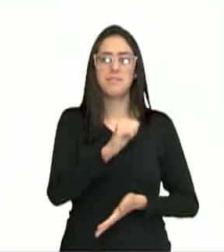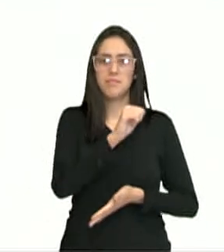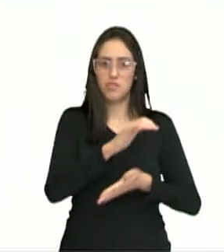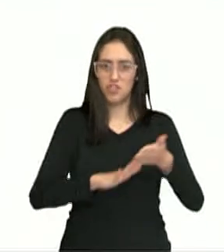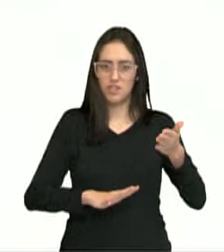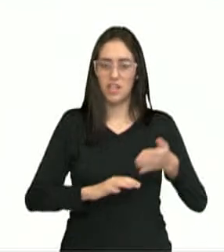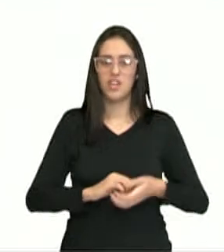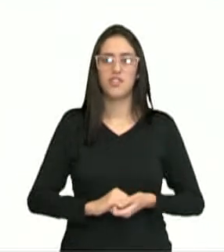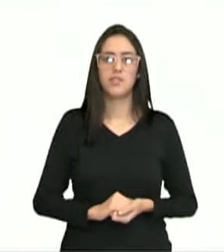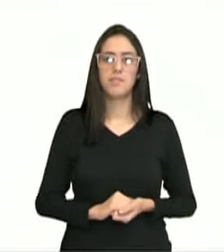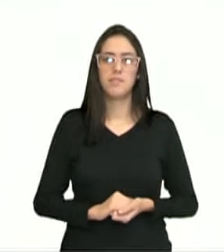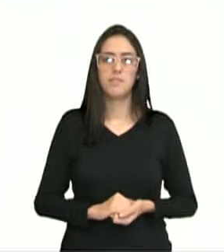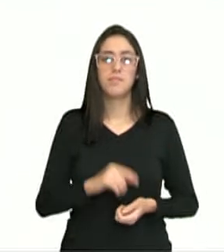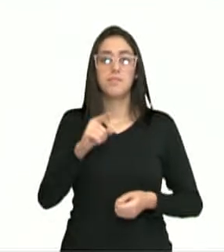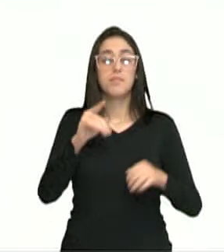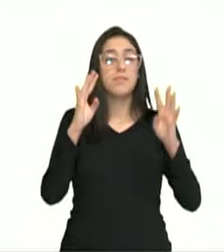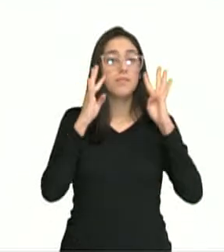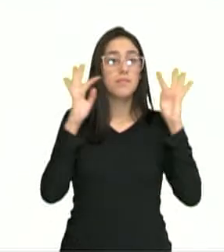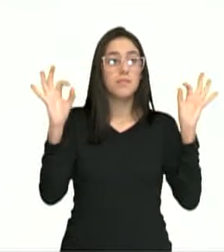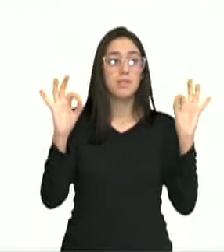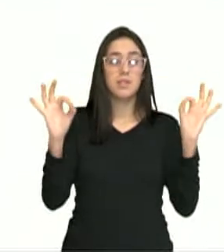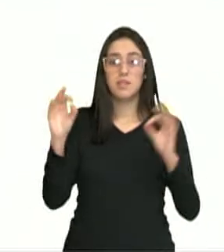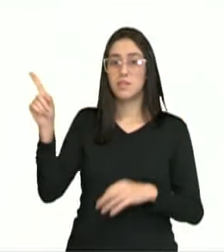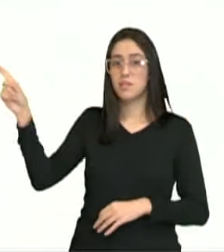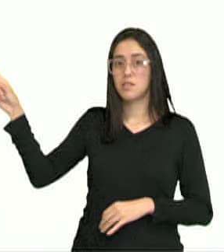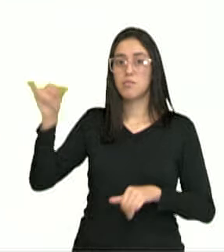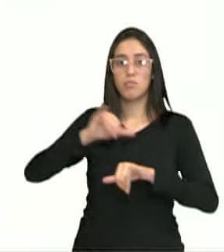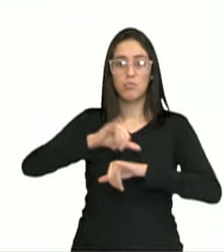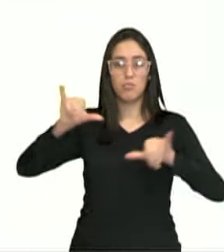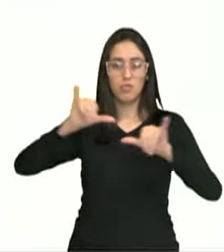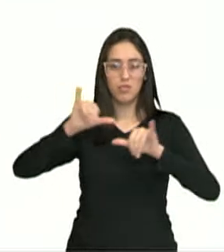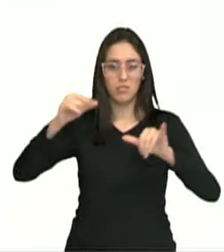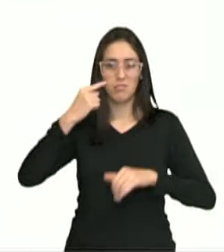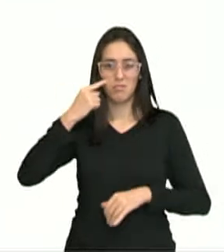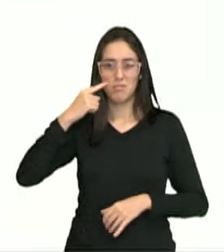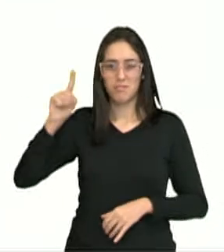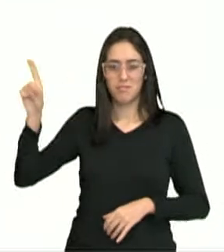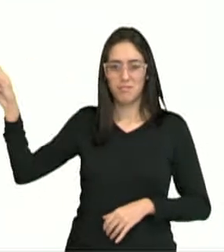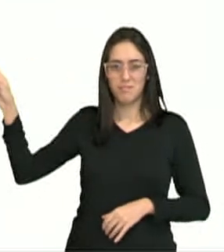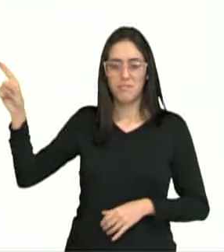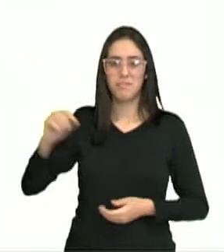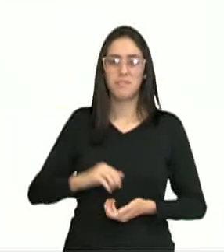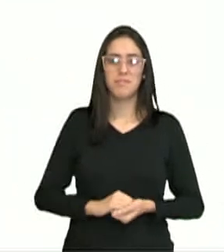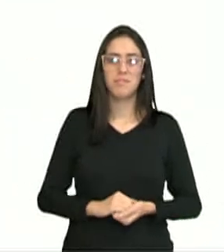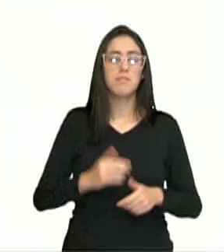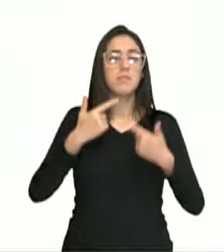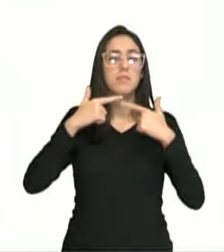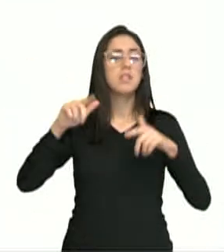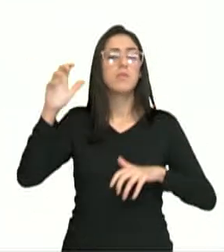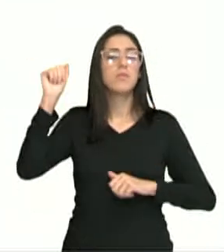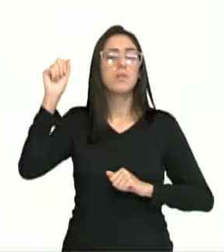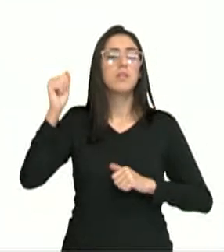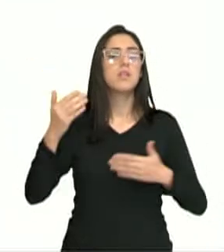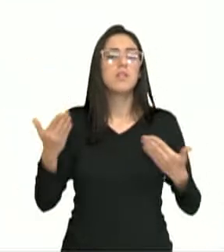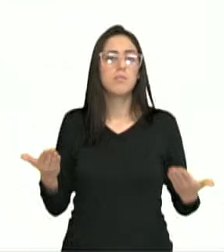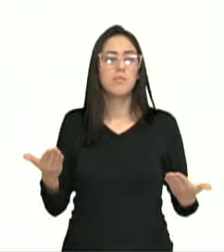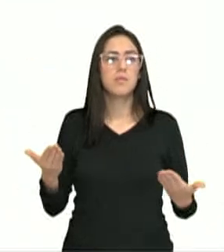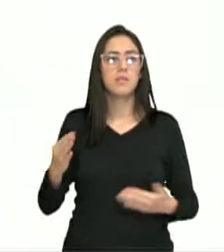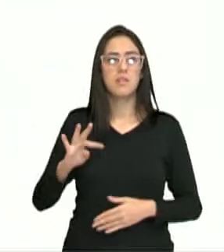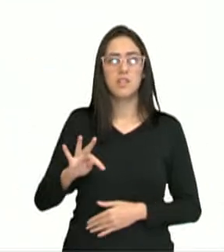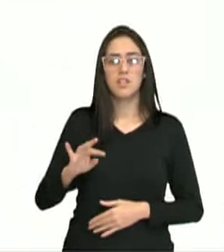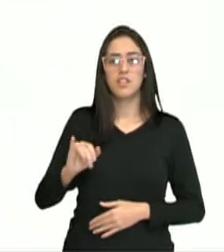Atividade. Preste atenção nessa manchete aqui, ó. Chamamos isso em língua espanhola de